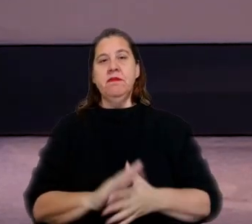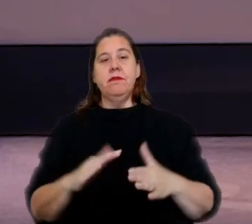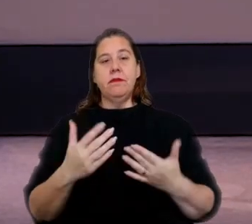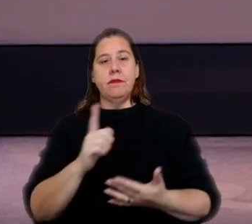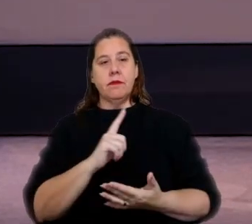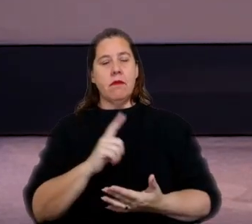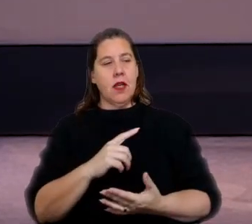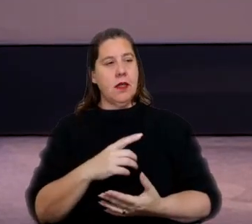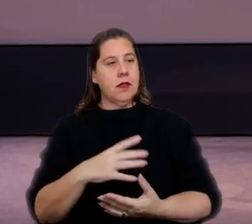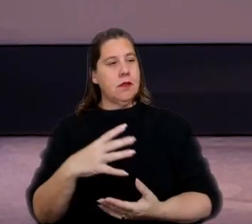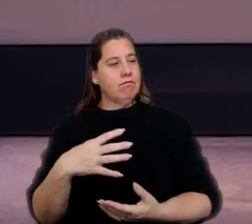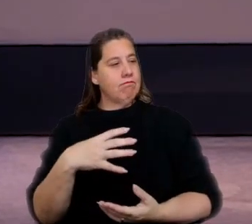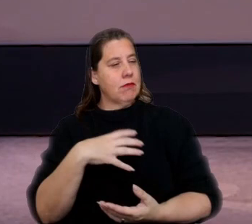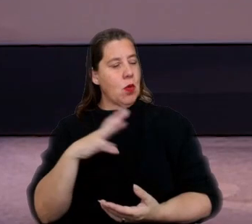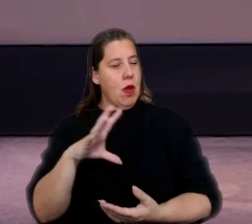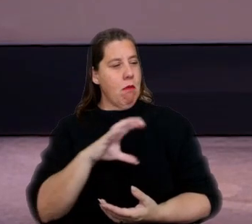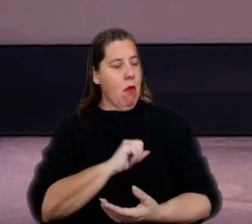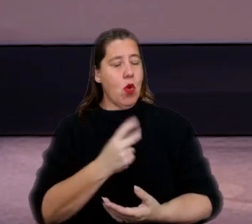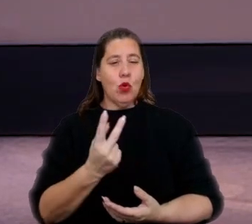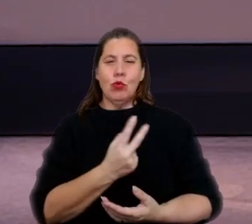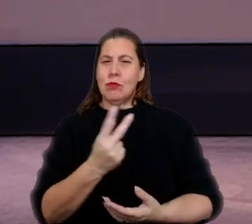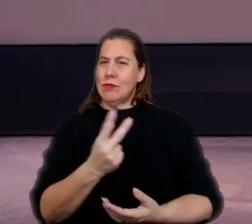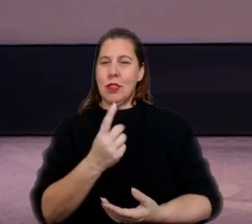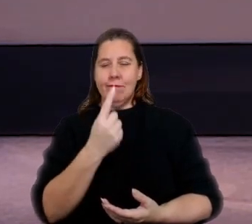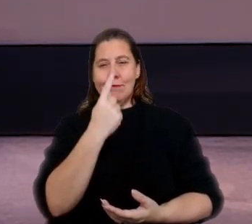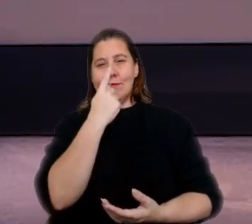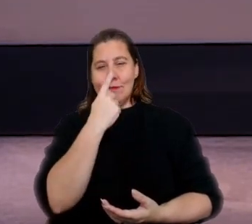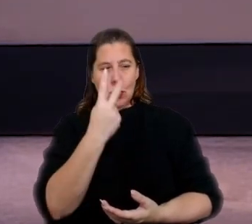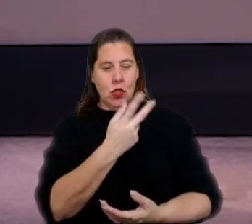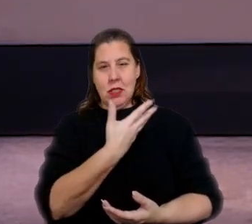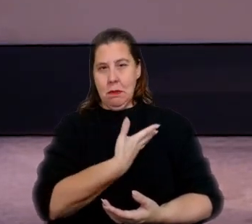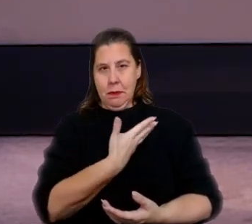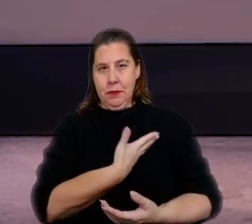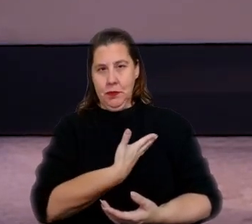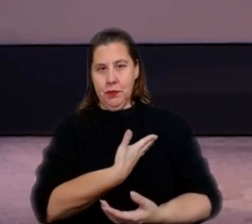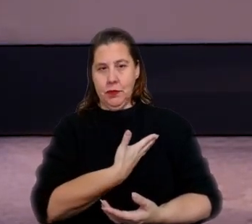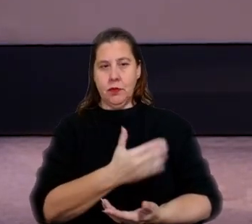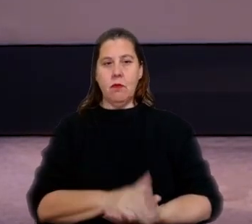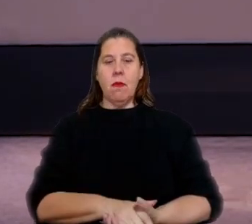Bom, então eles têm um afeto muito livre, de muita intimidade e